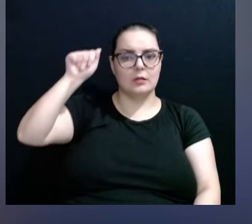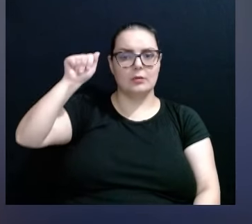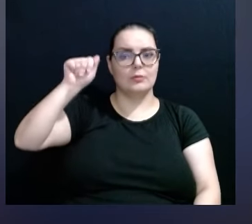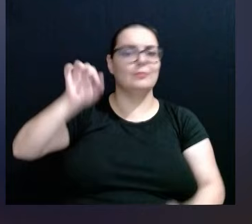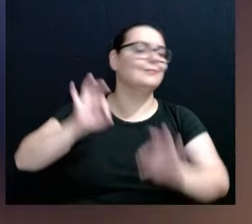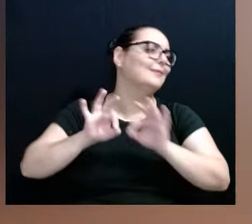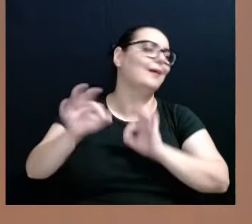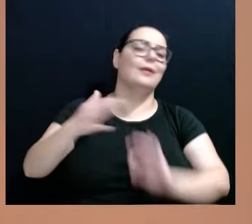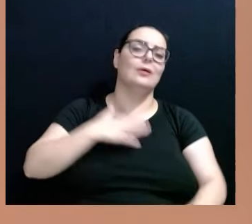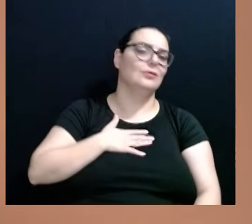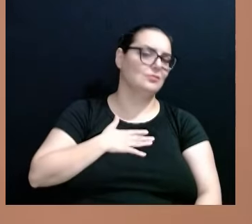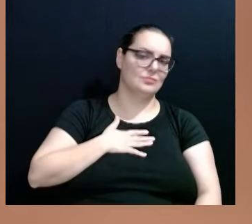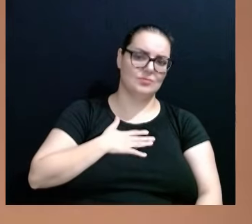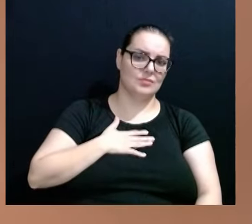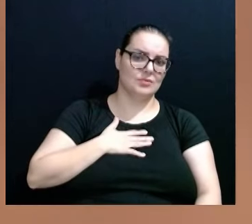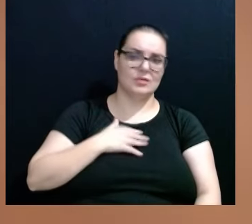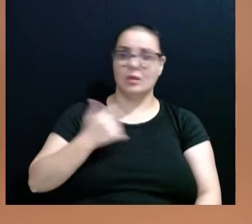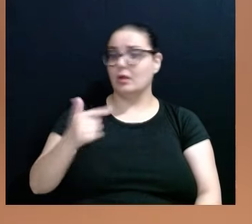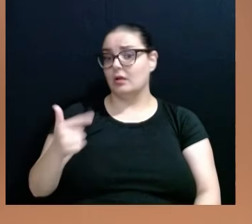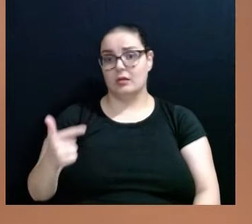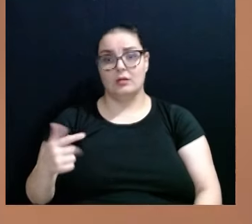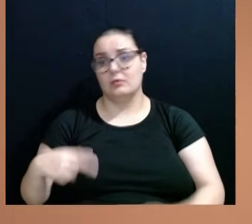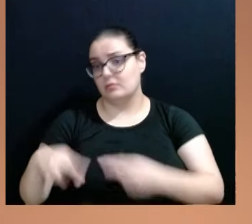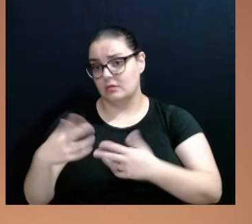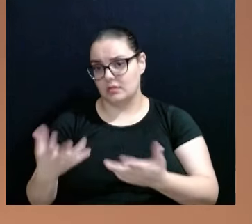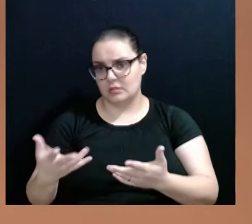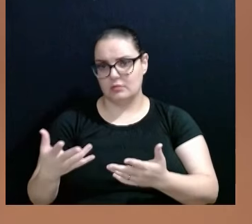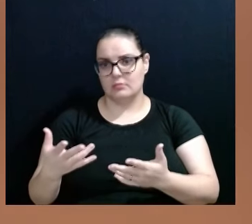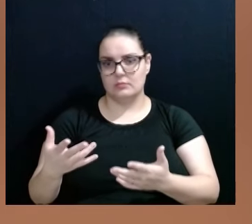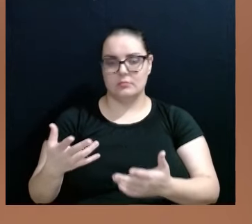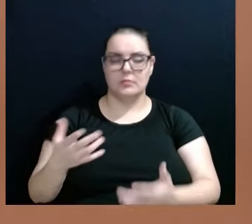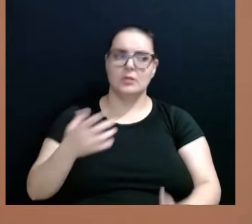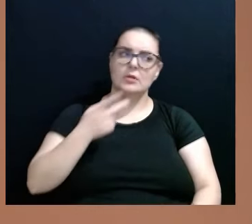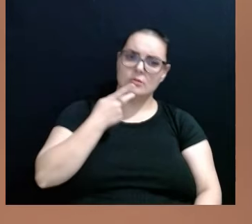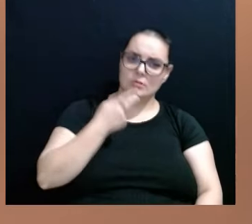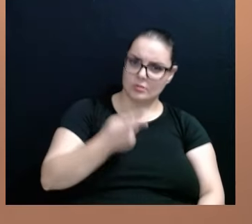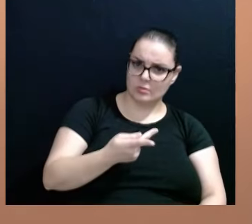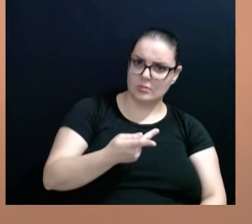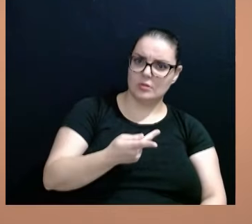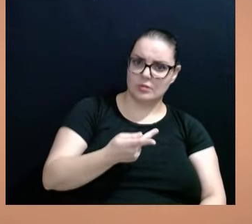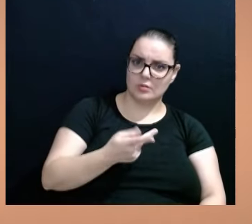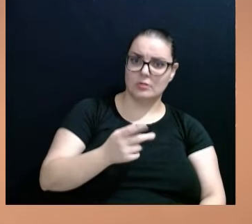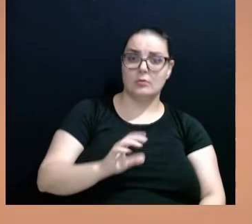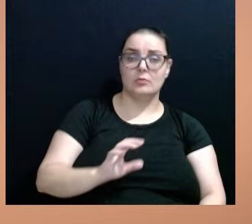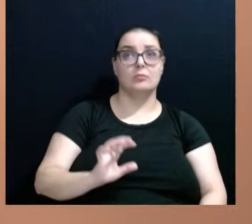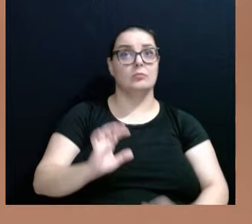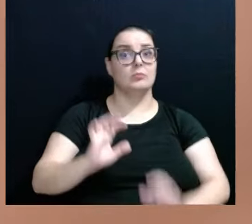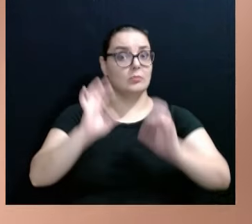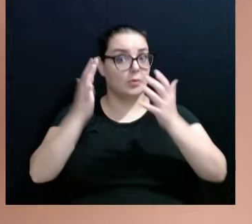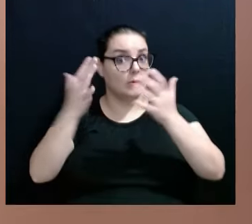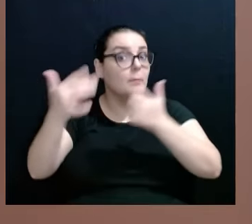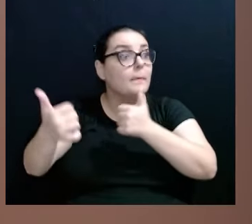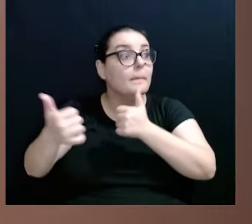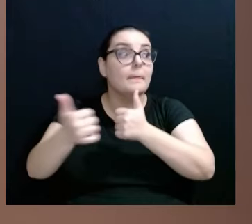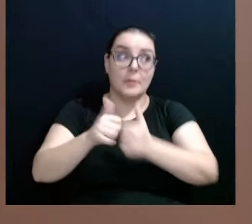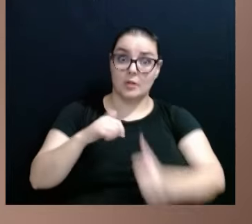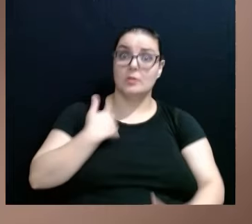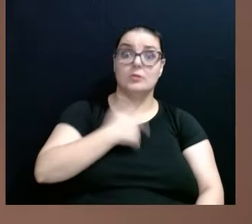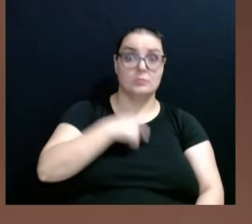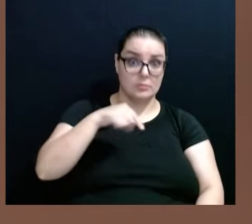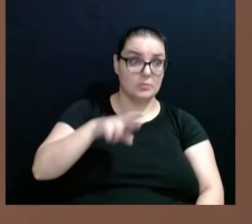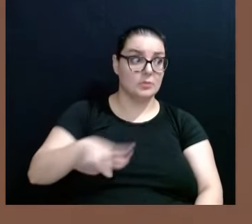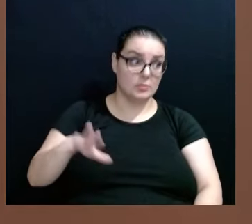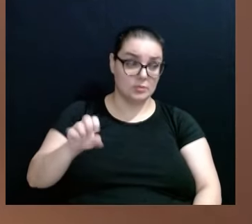lá na Amazônia, está muito longe de mim, eu não tenho muito a ver com isso. E o senhor acaba de citar um evento